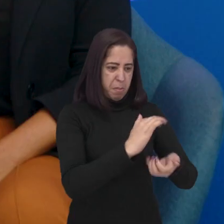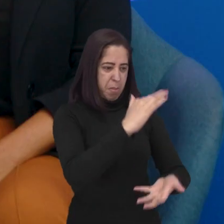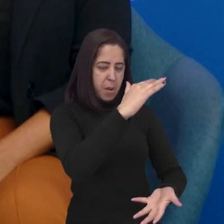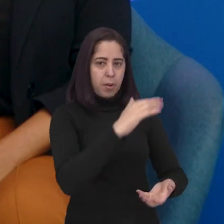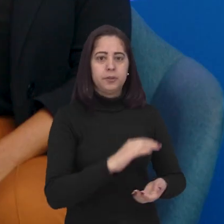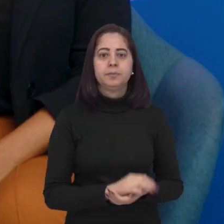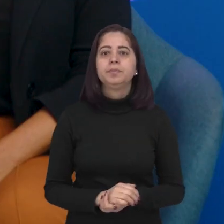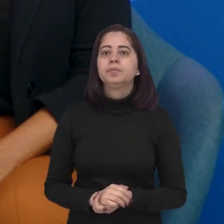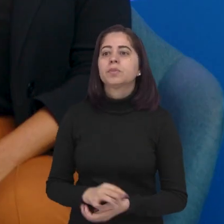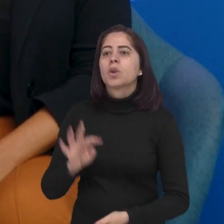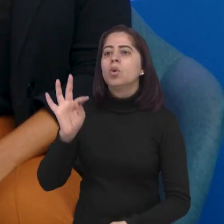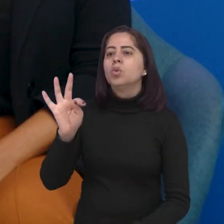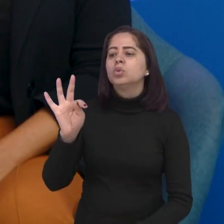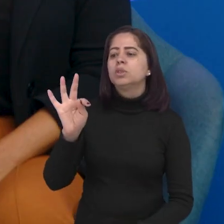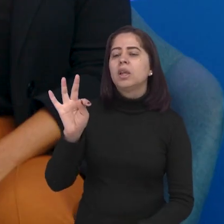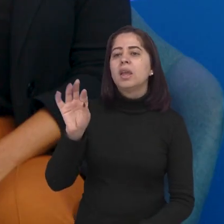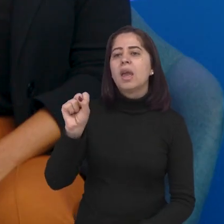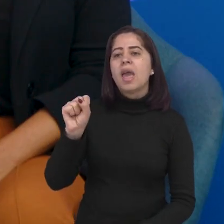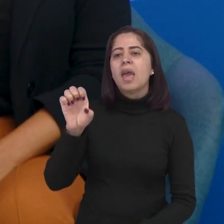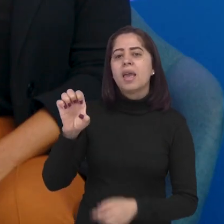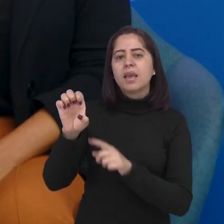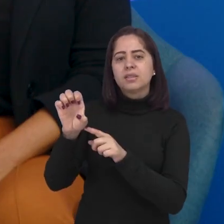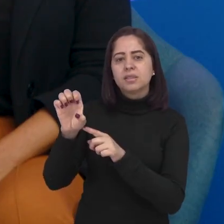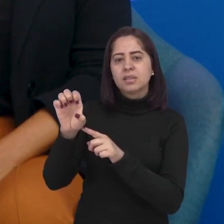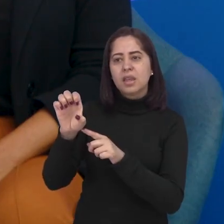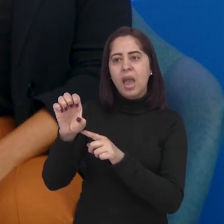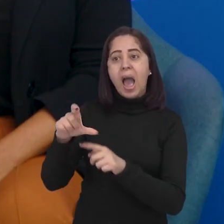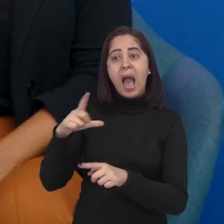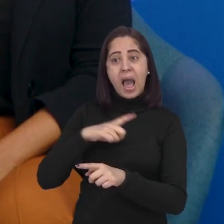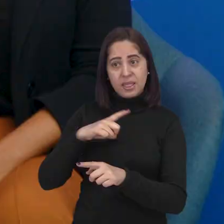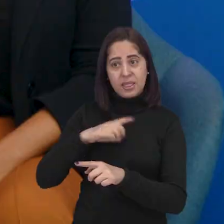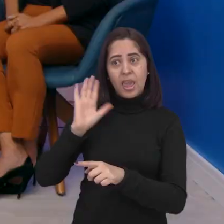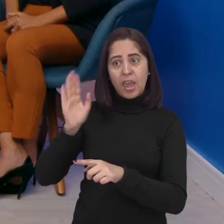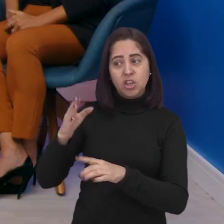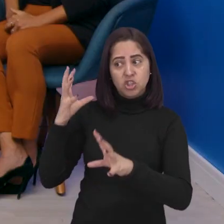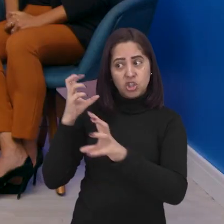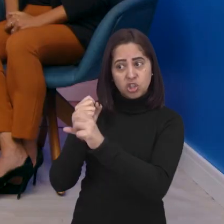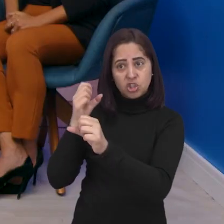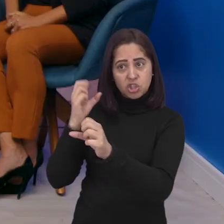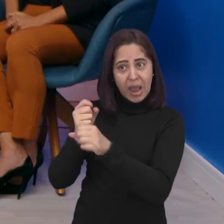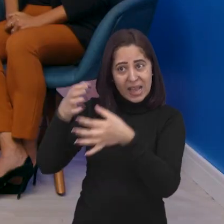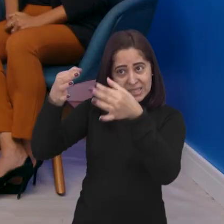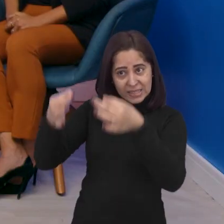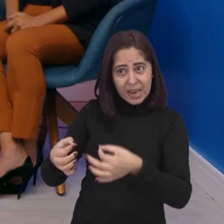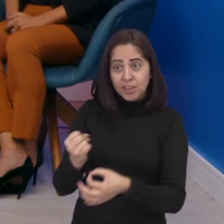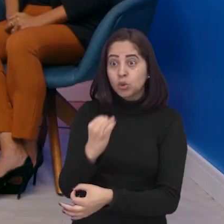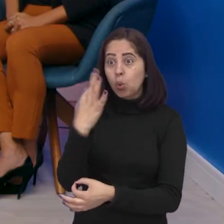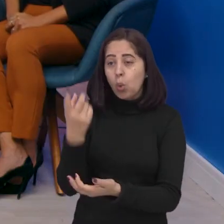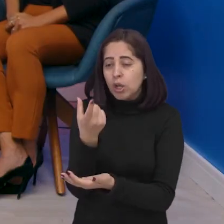TSE, ele disponibiliza o cálculo da distribuição desse